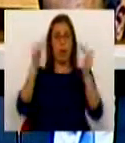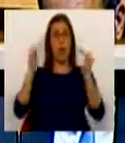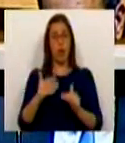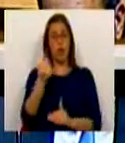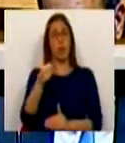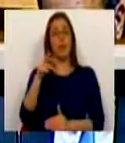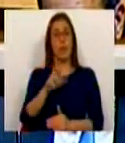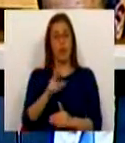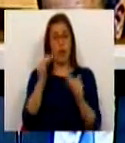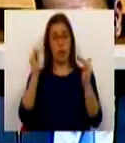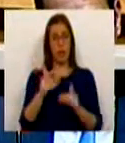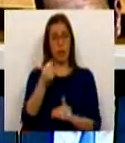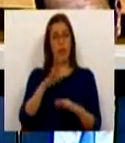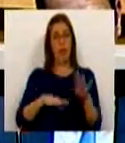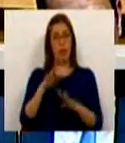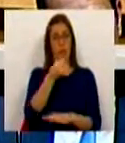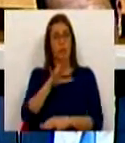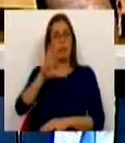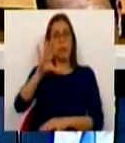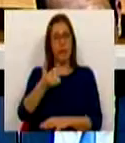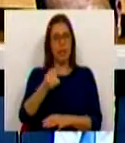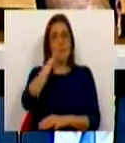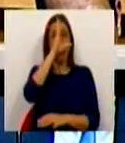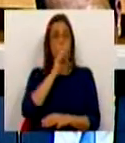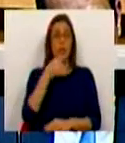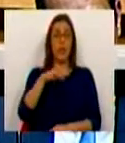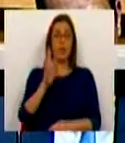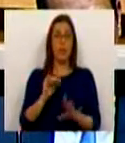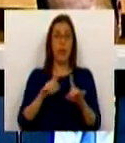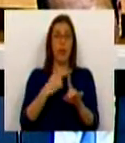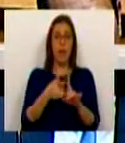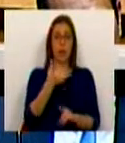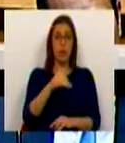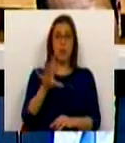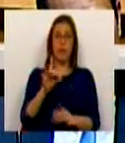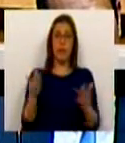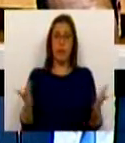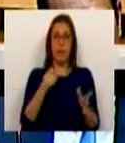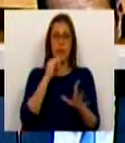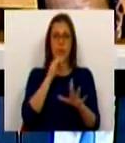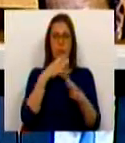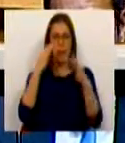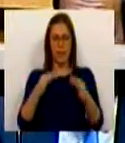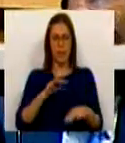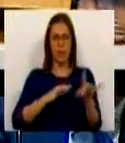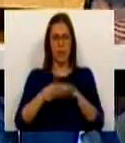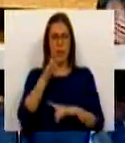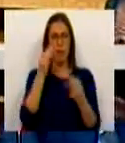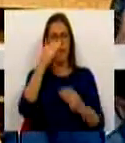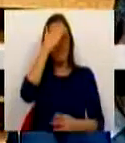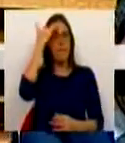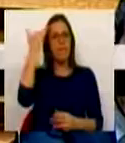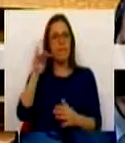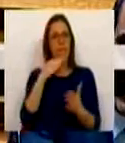da taxa? A redução da taxa feita em 2015 foi o Governo do Partido Socialista em 2016. E pode ter a certeza, Sr. Deputado, que apesar das